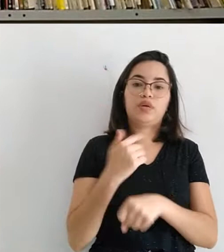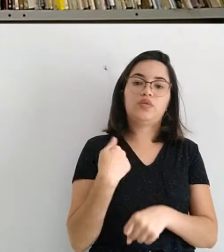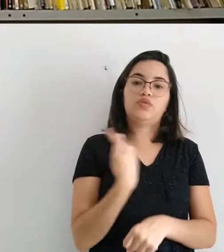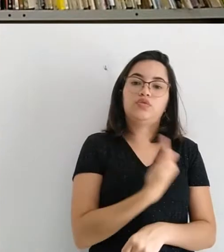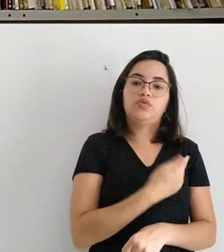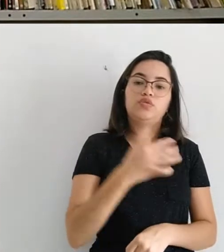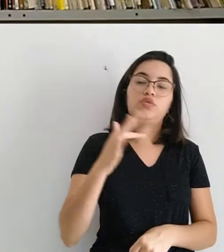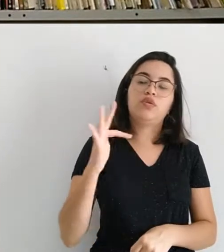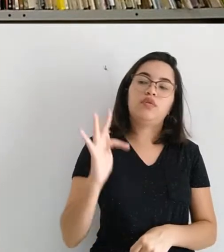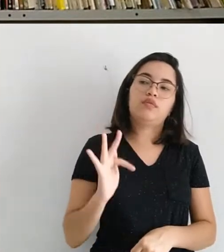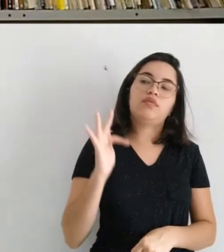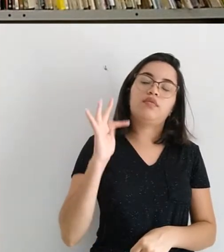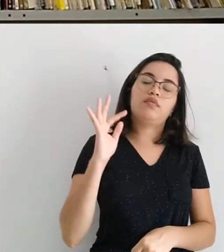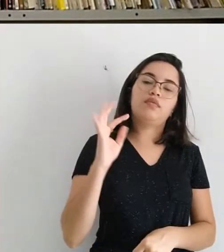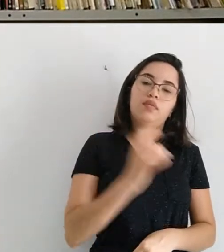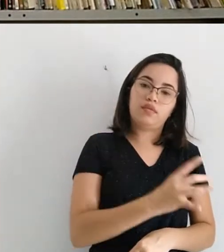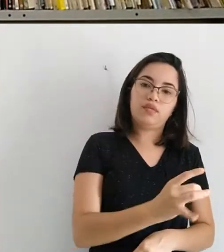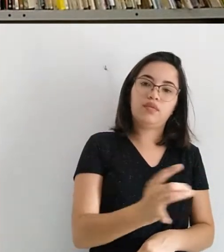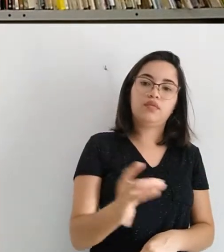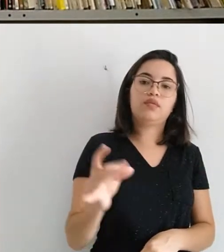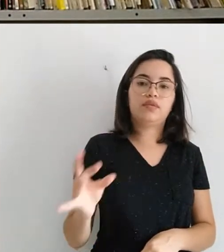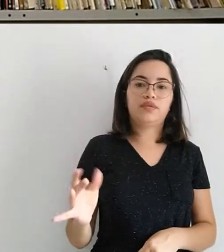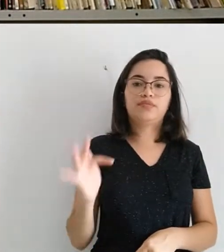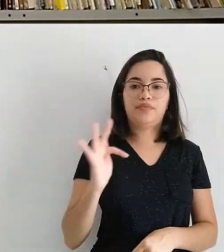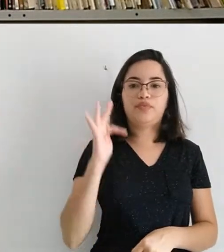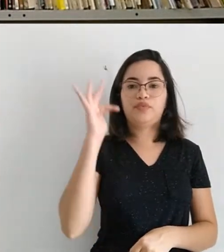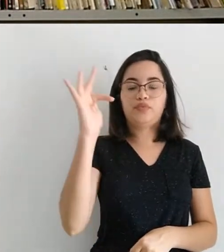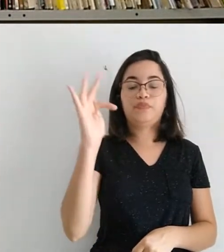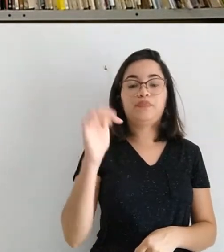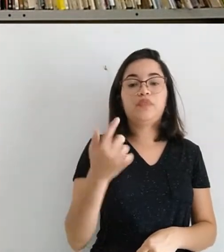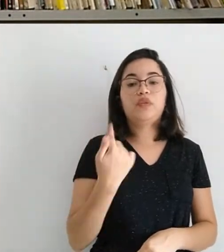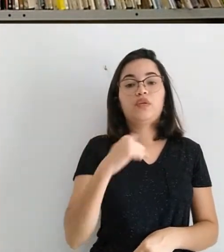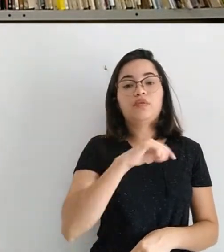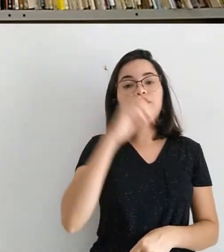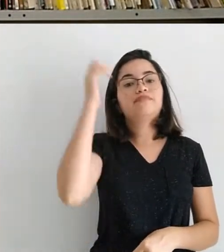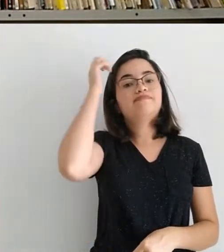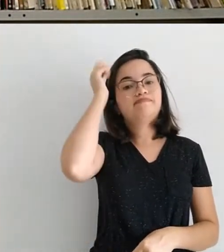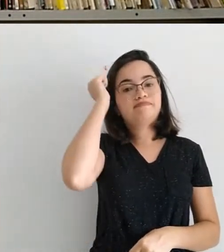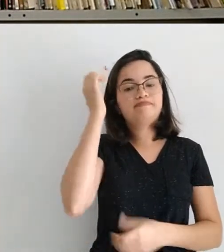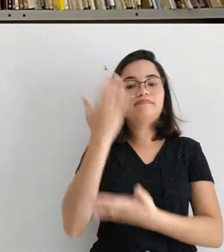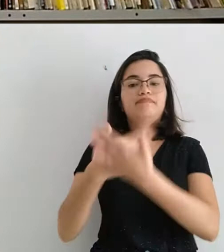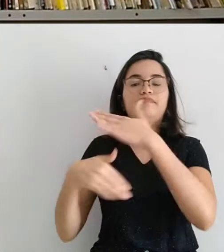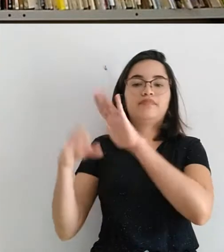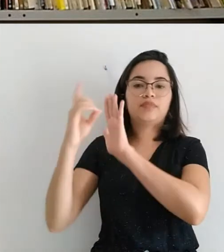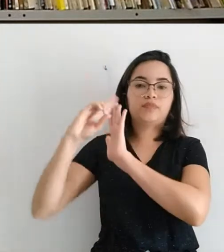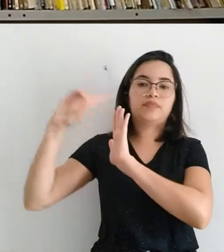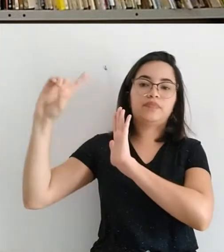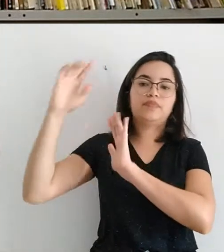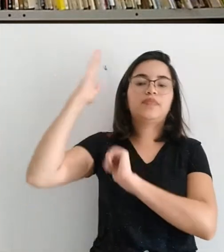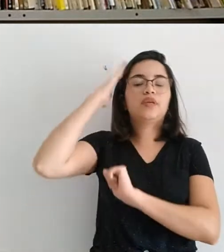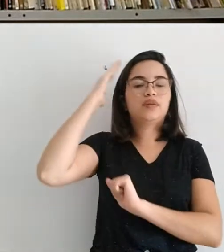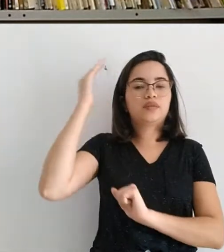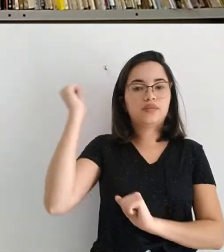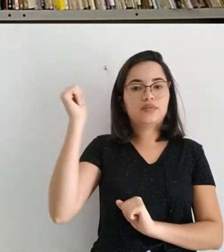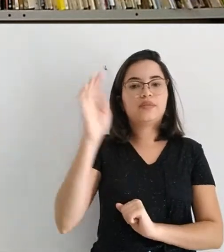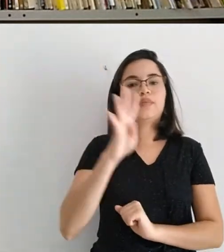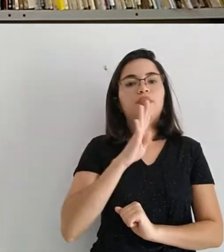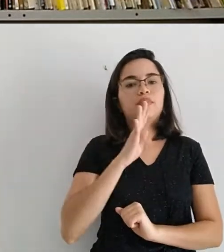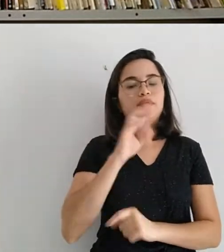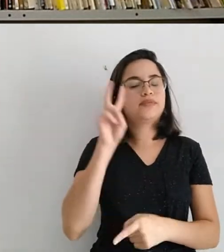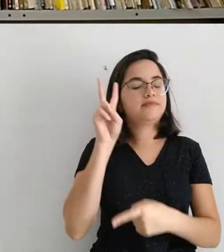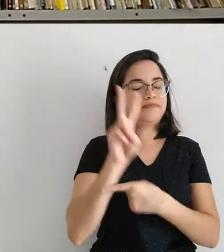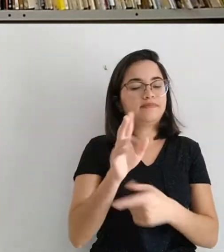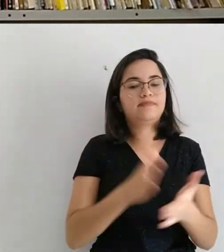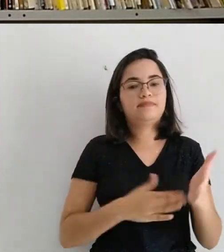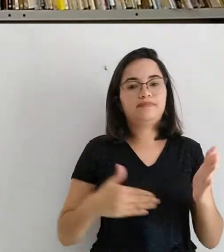na eternidade e nos arrependermos diante de Deus, que sabe, que